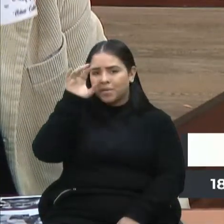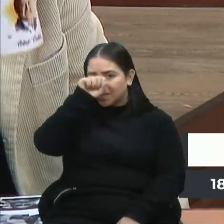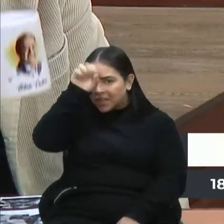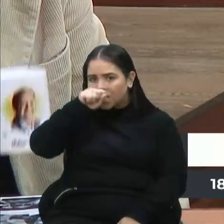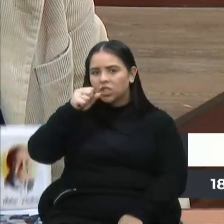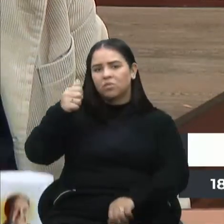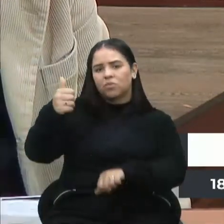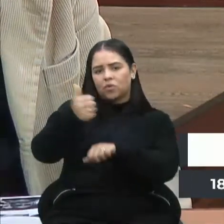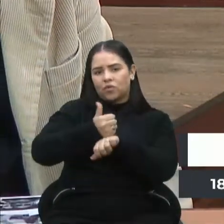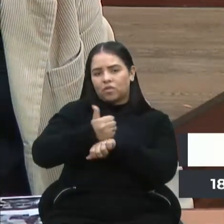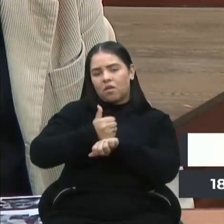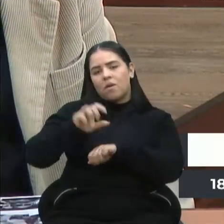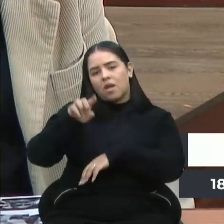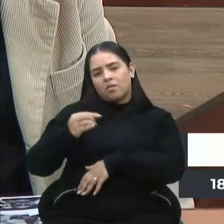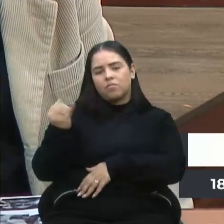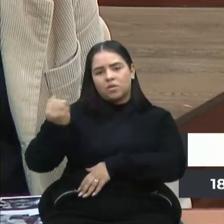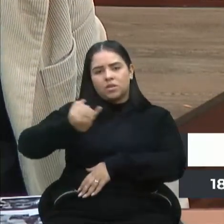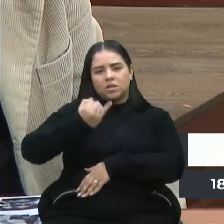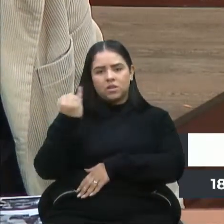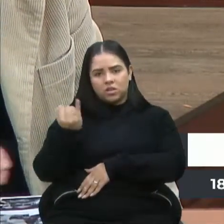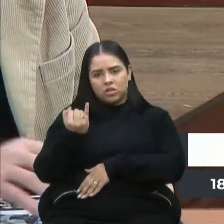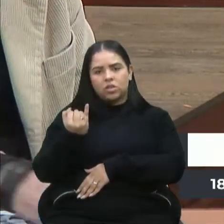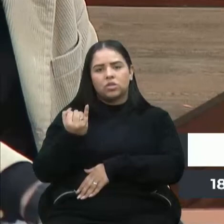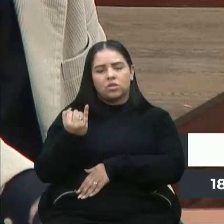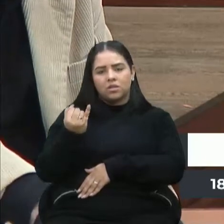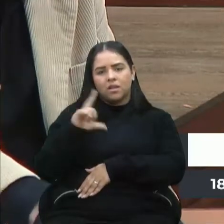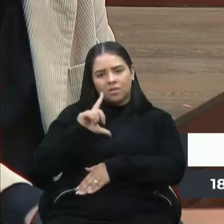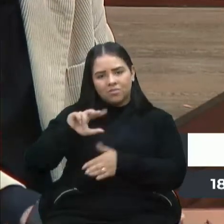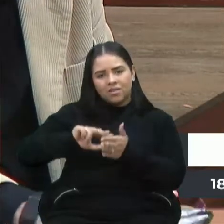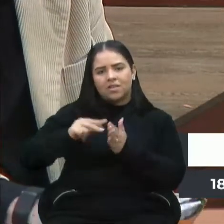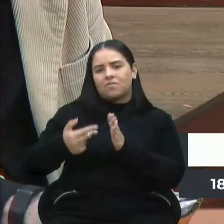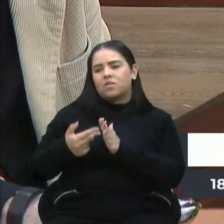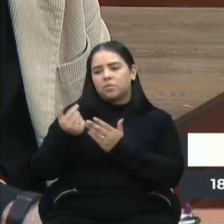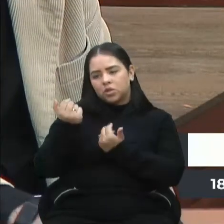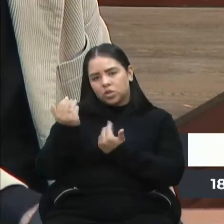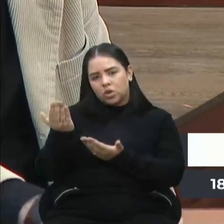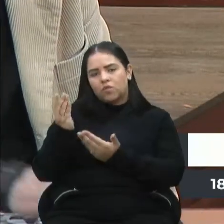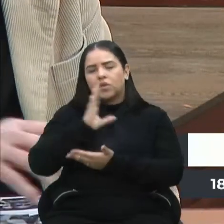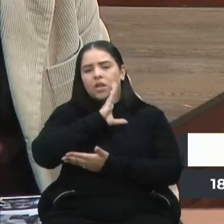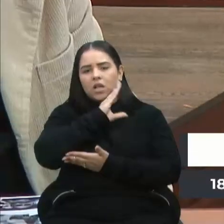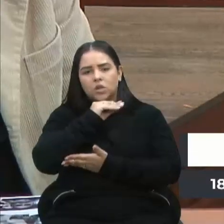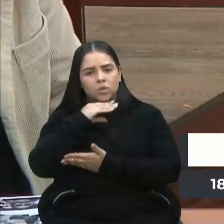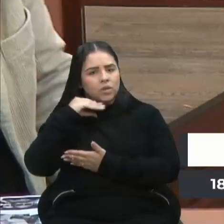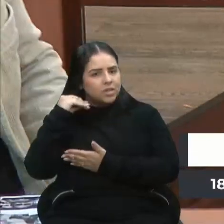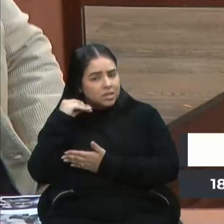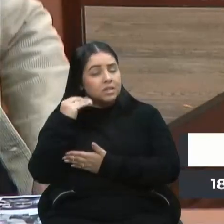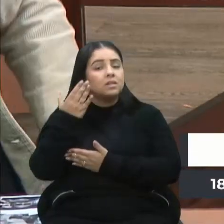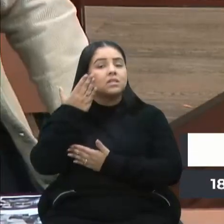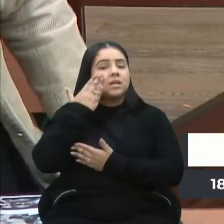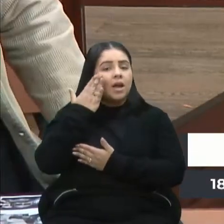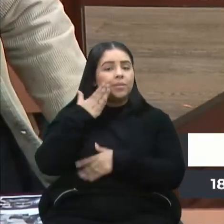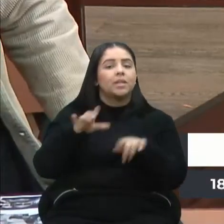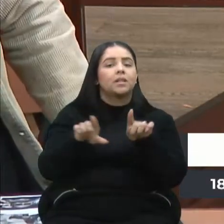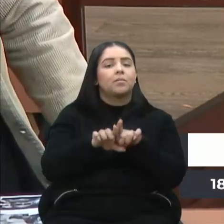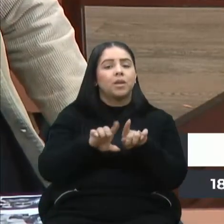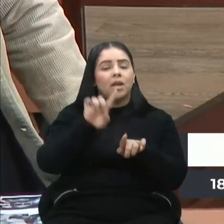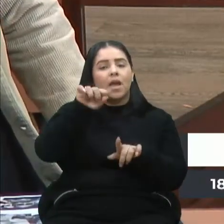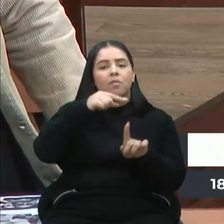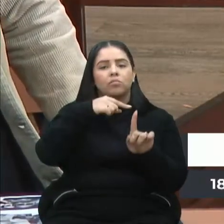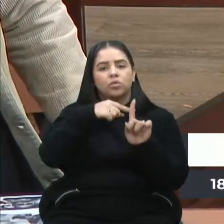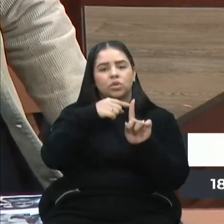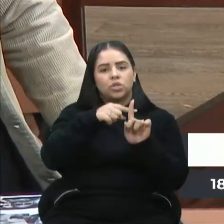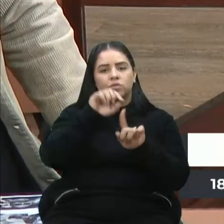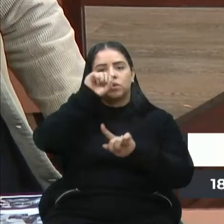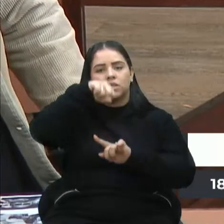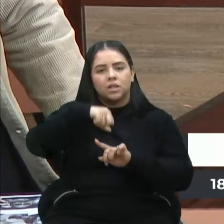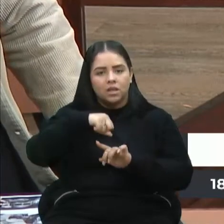significa efetivamente para os nossos jovens, para os nossos adolescentes, e sabe também o quanto isso é positivo, sim,